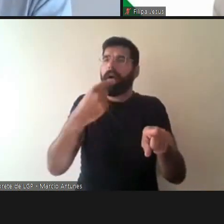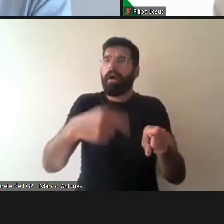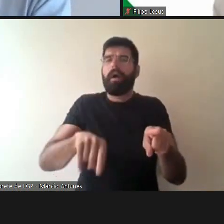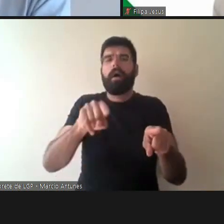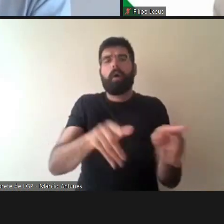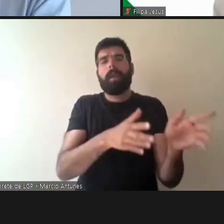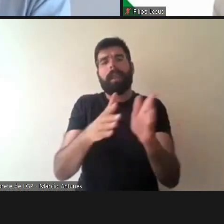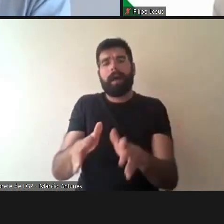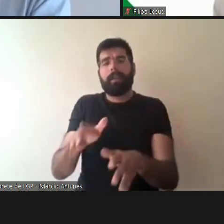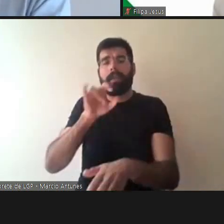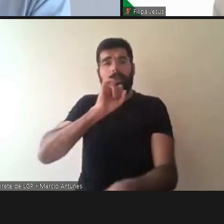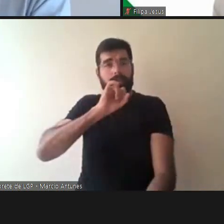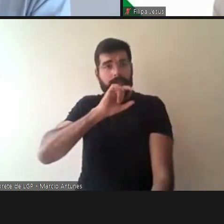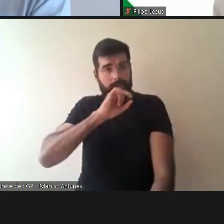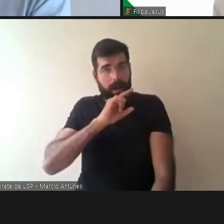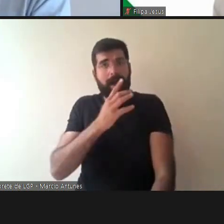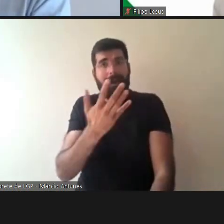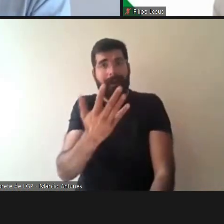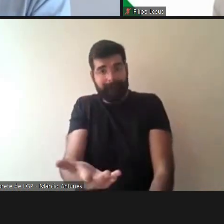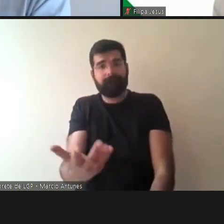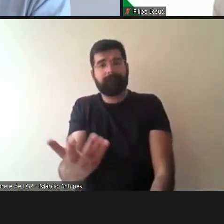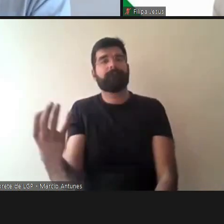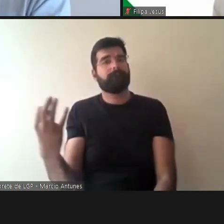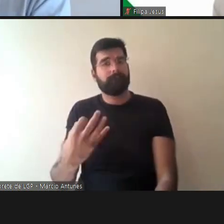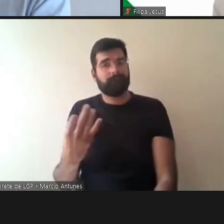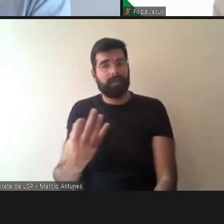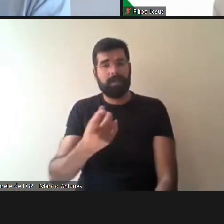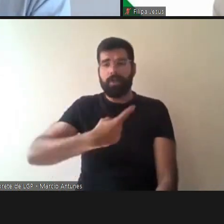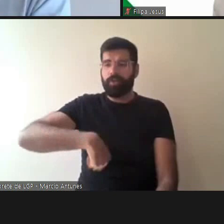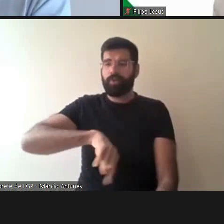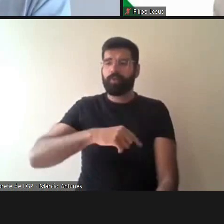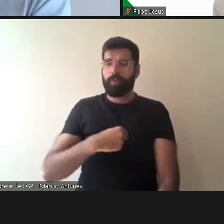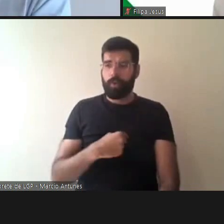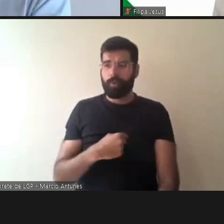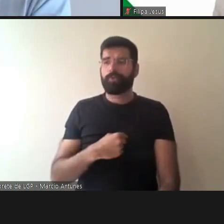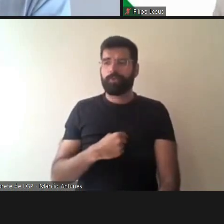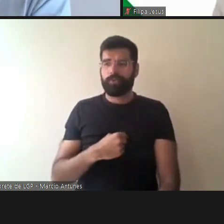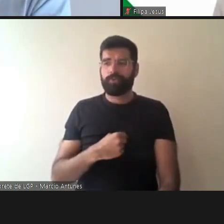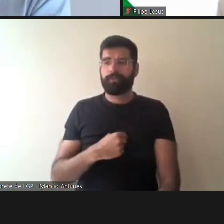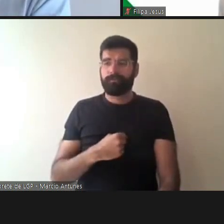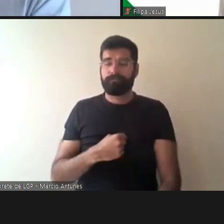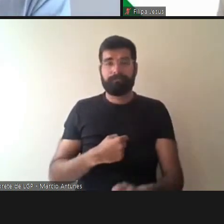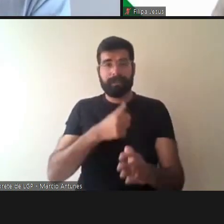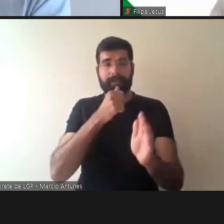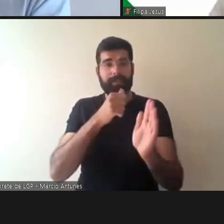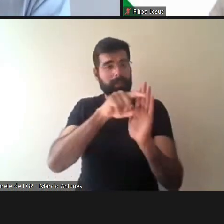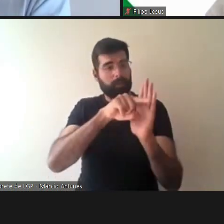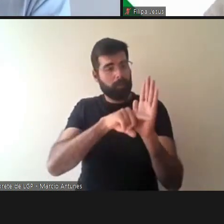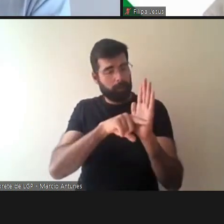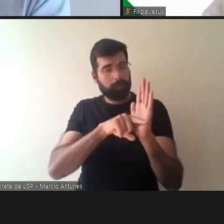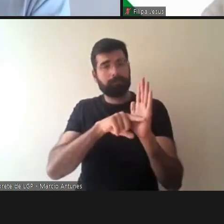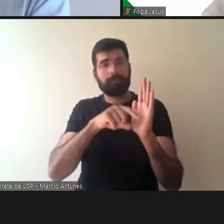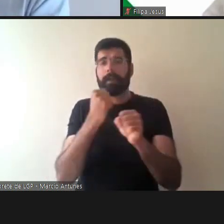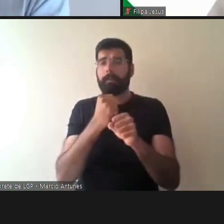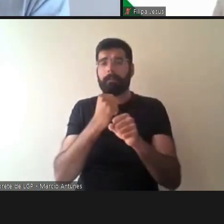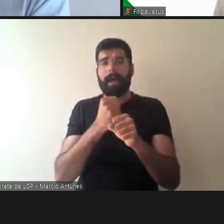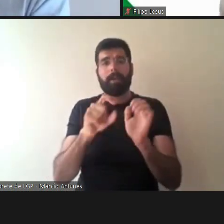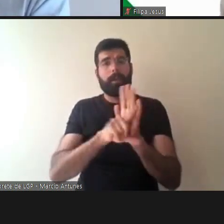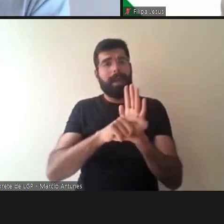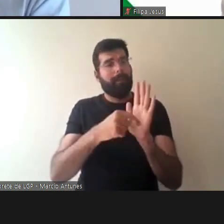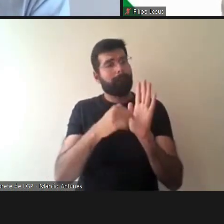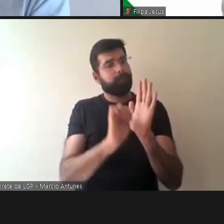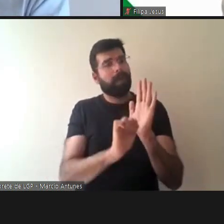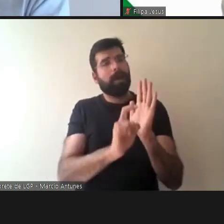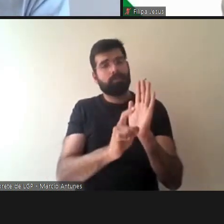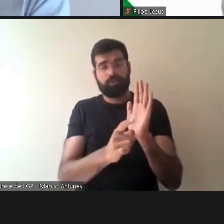oportunidade aqui presente em nós cumprirmos aquilo que está estabelecido no Código do Trabalho, que é um número